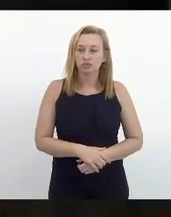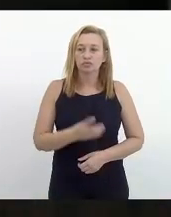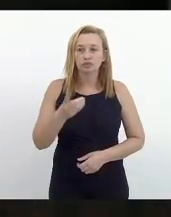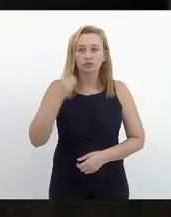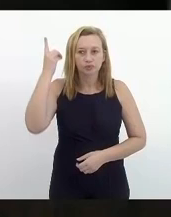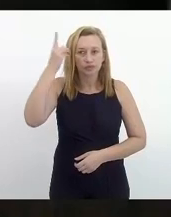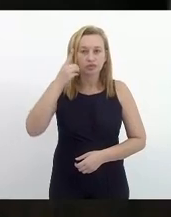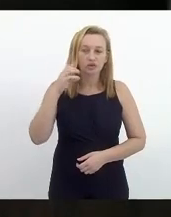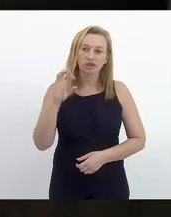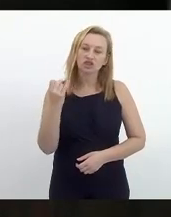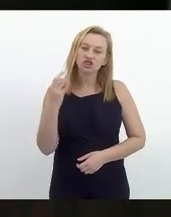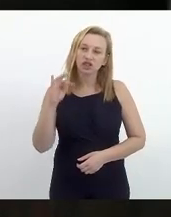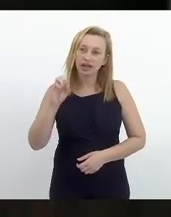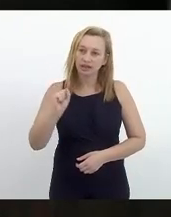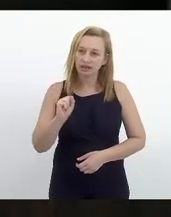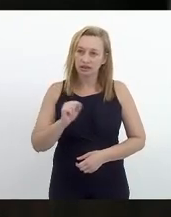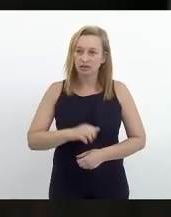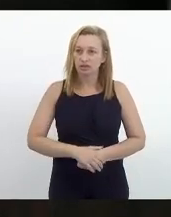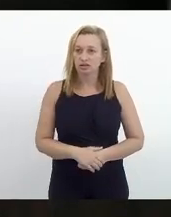Deputado Charles Batista.